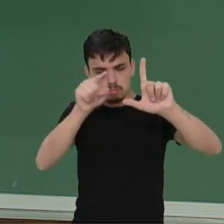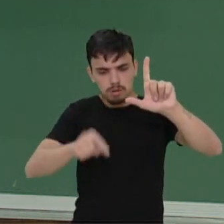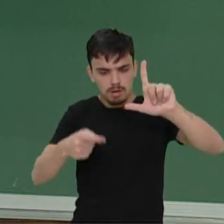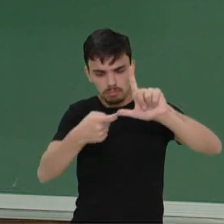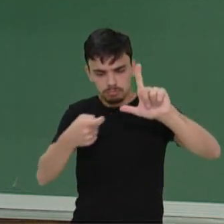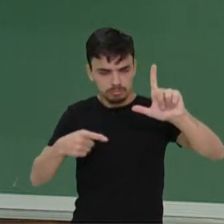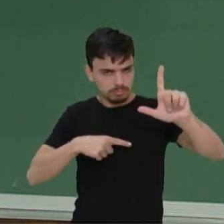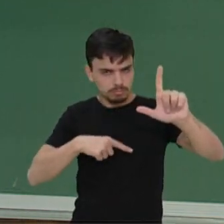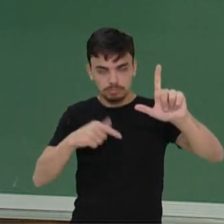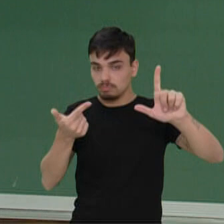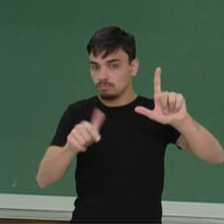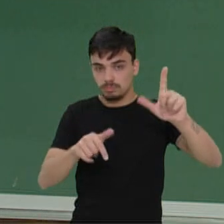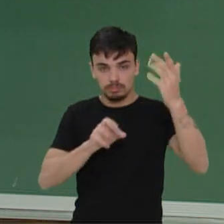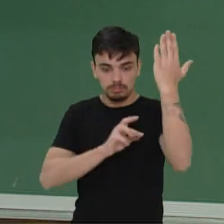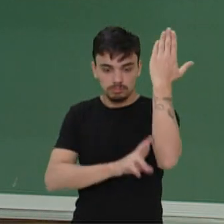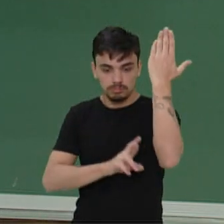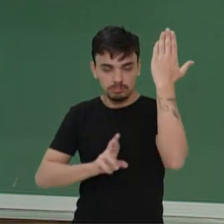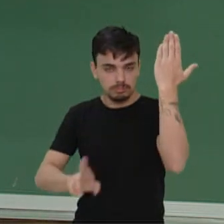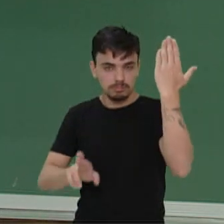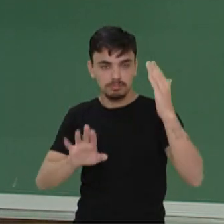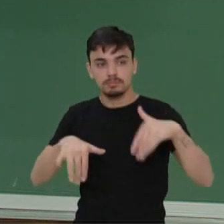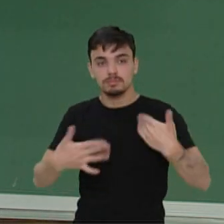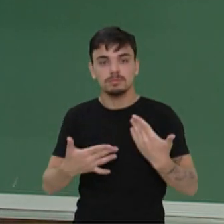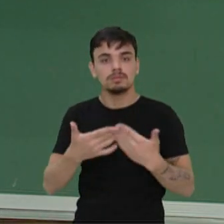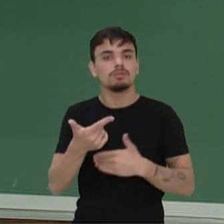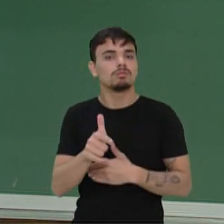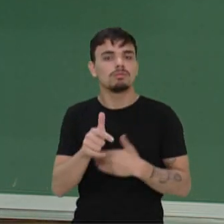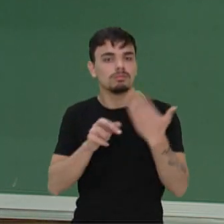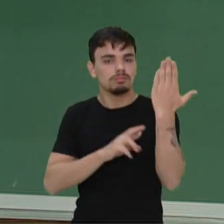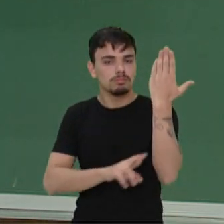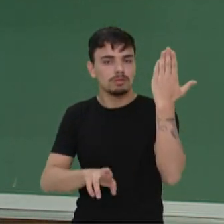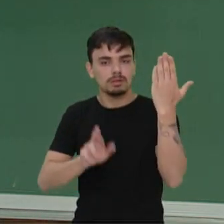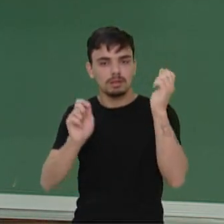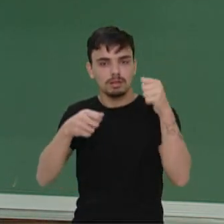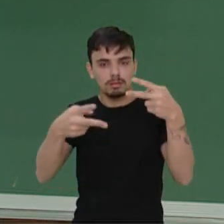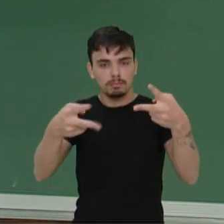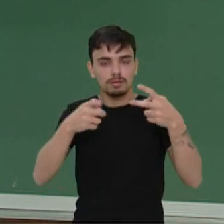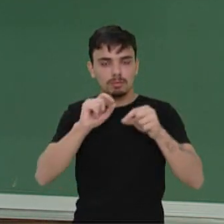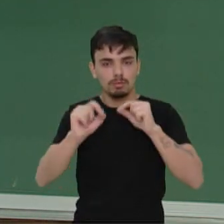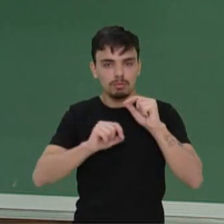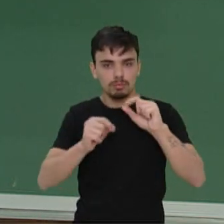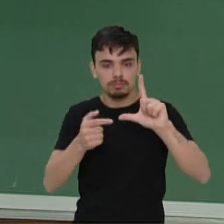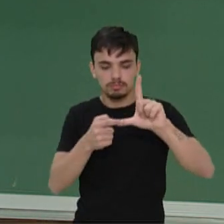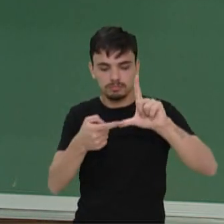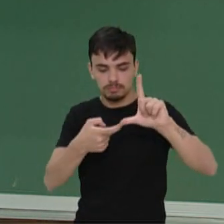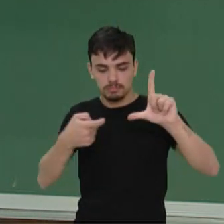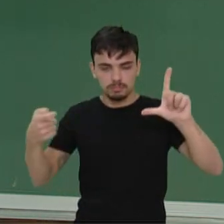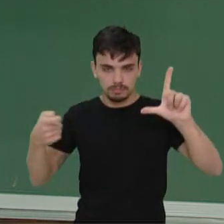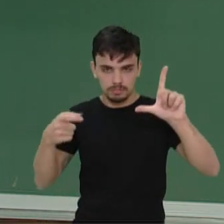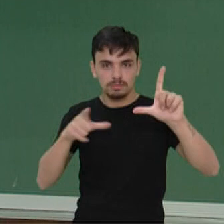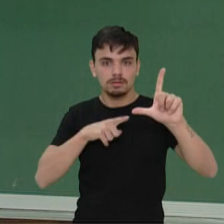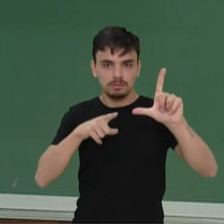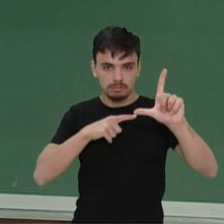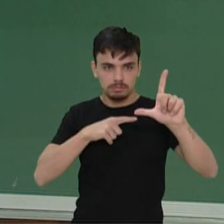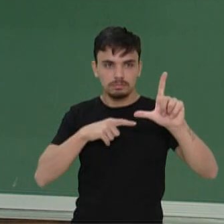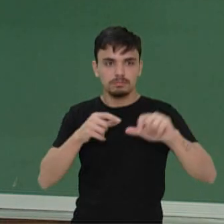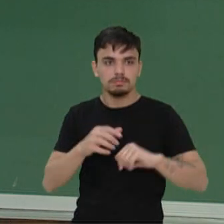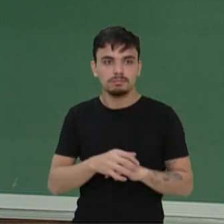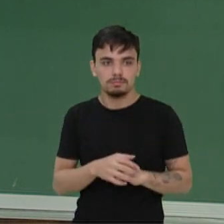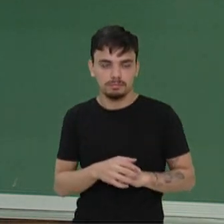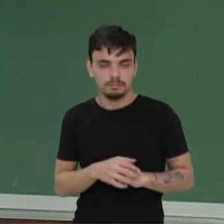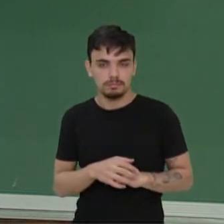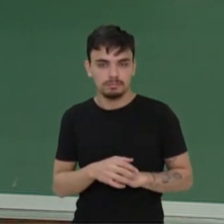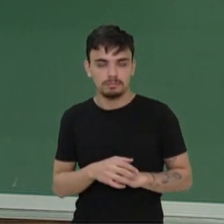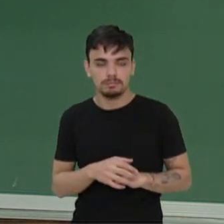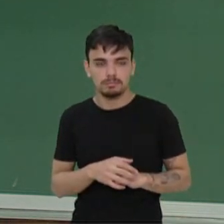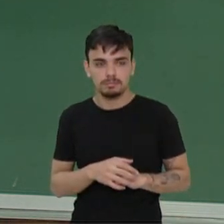tem raiz real, né? Se não tem raízes, a gente pode perceber que vértice tem, beleza? Vértice sempre vai